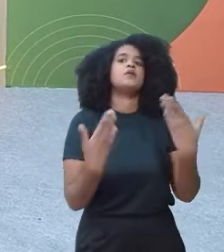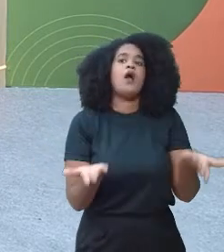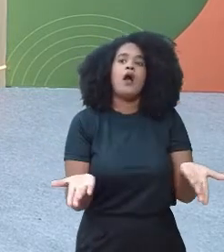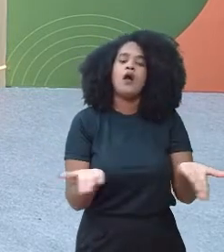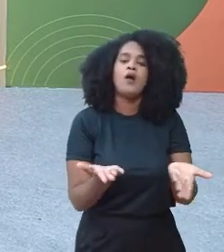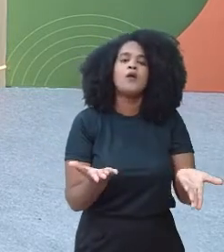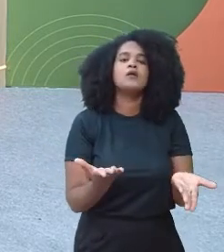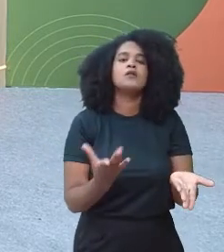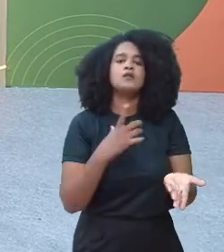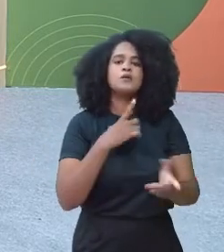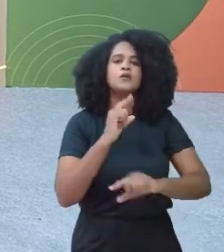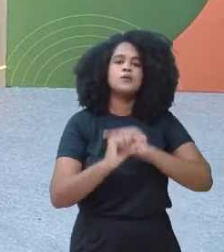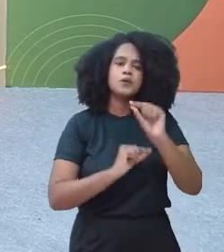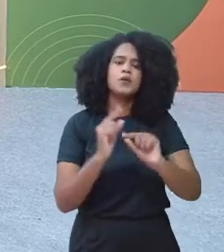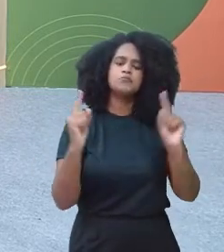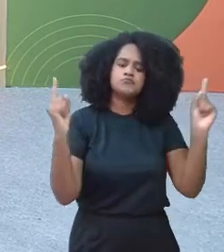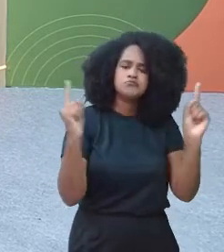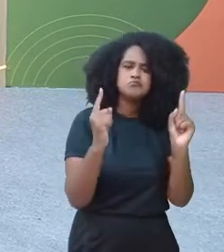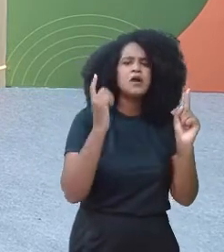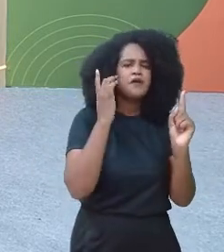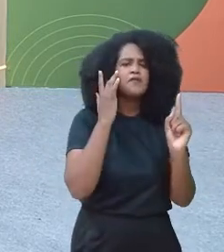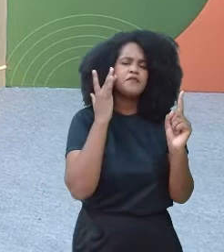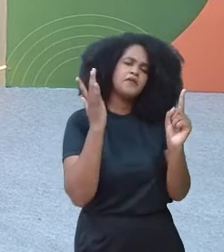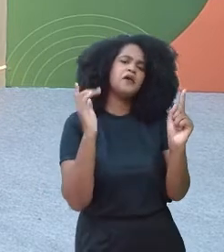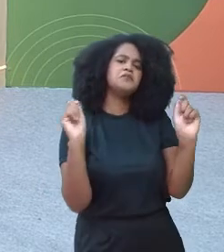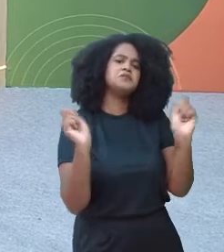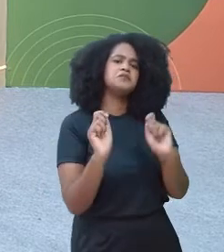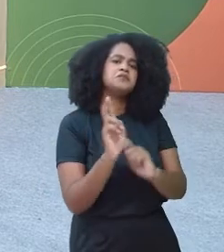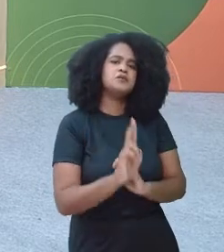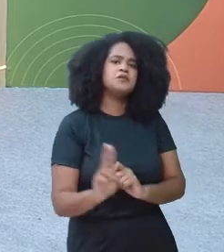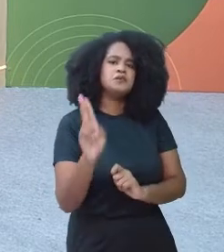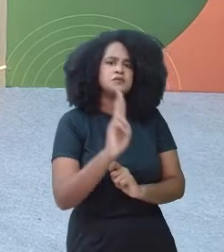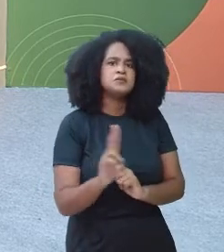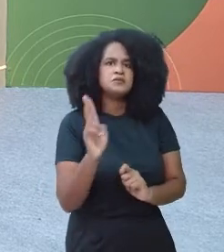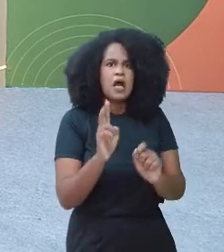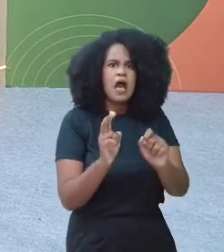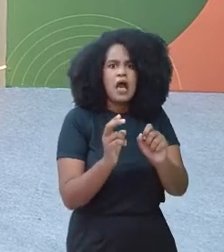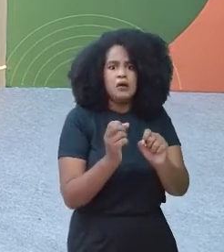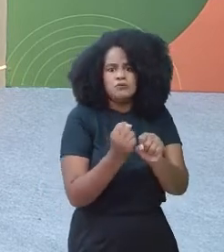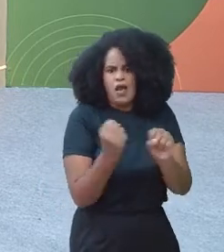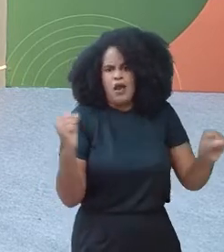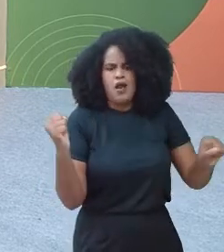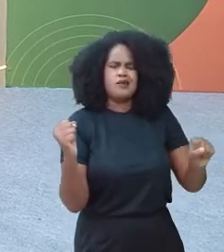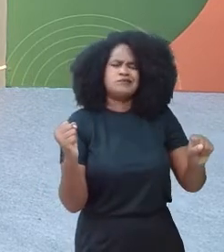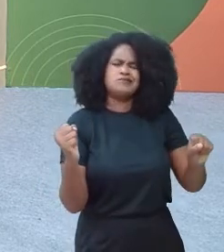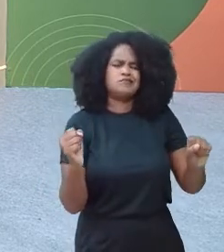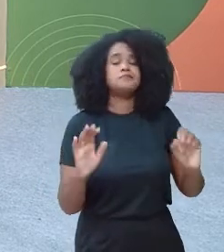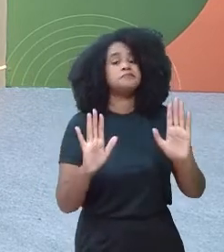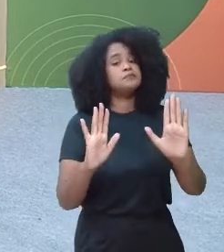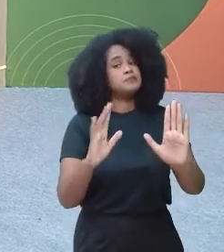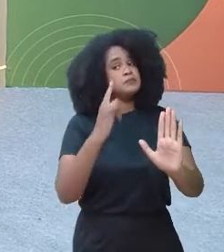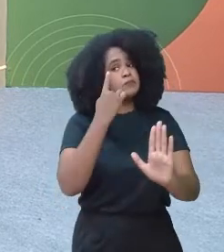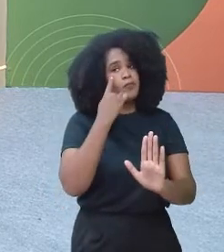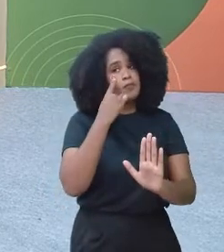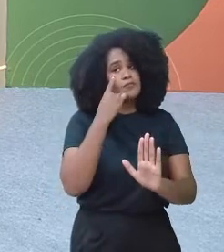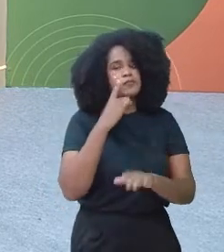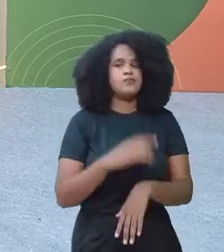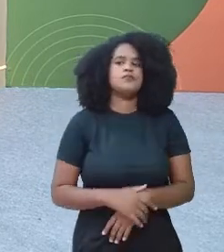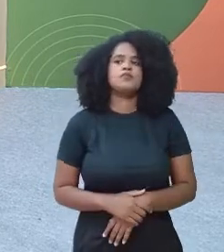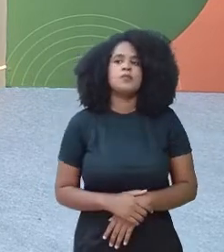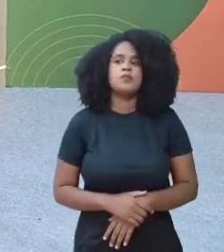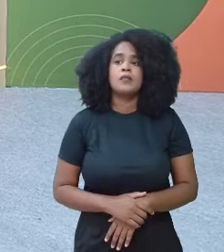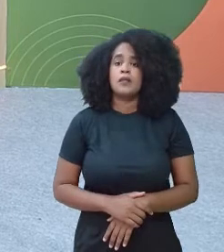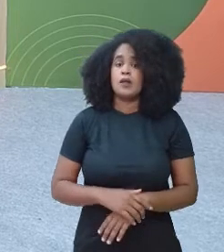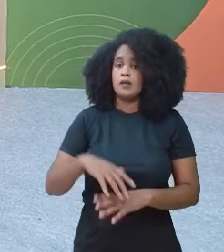uma unidade relativamente fácil de trabalhar, né, não é tão zeros assim. Mas a distância